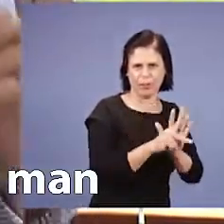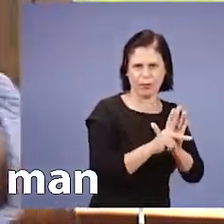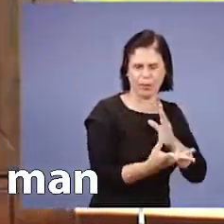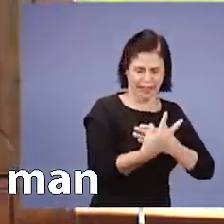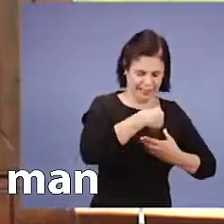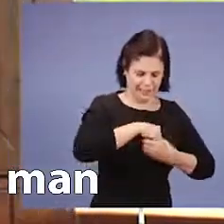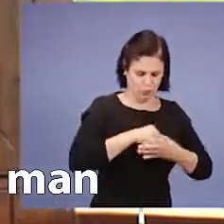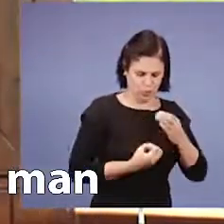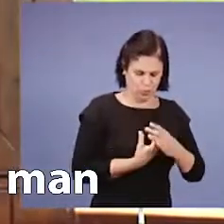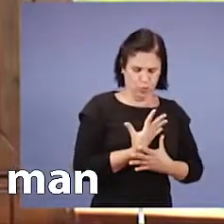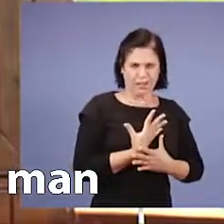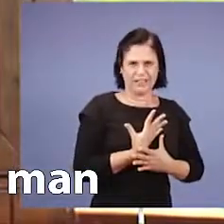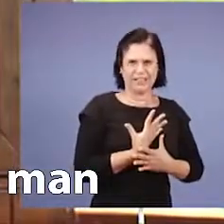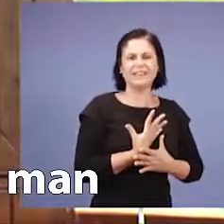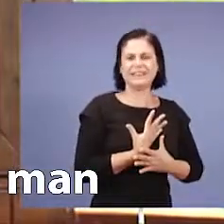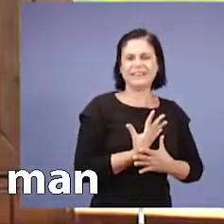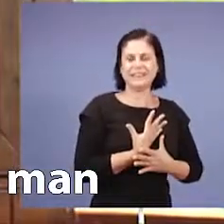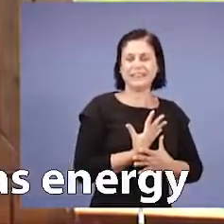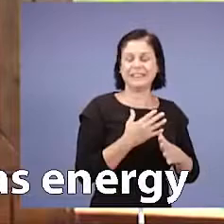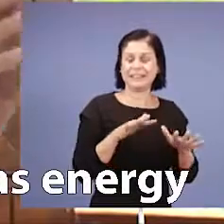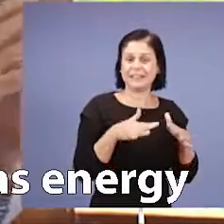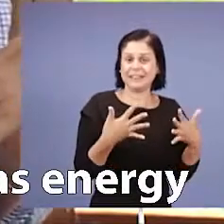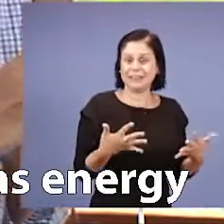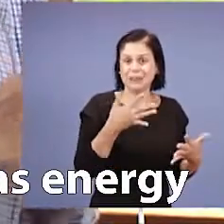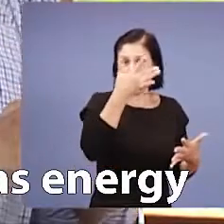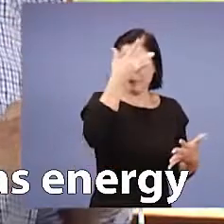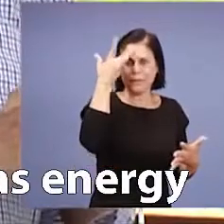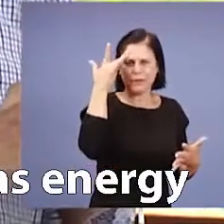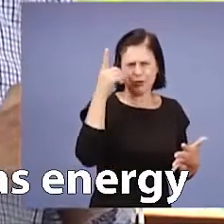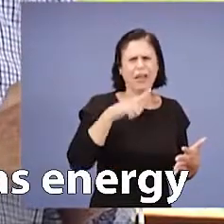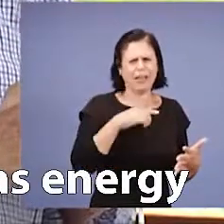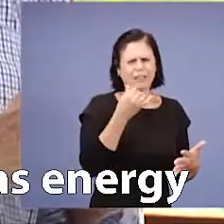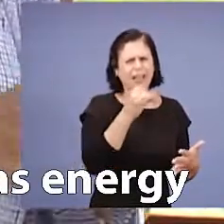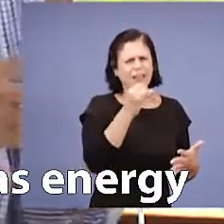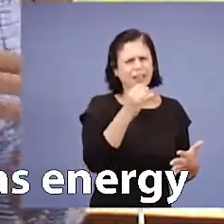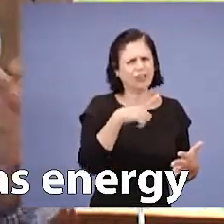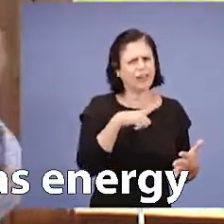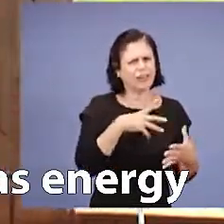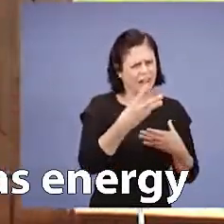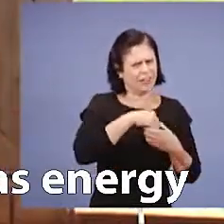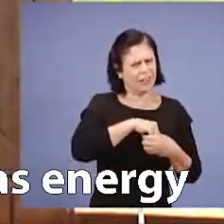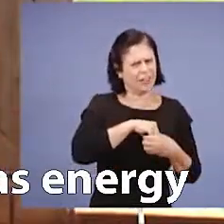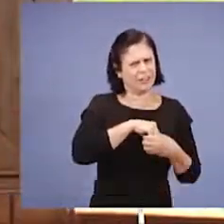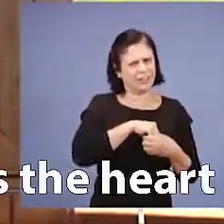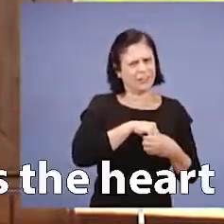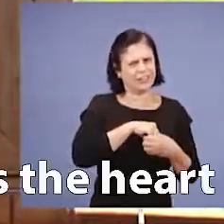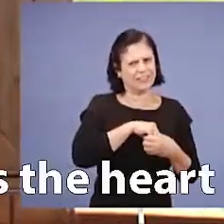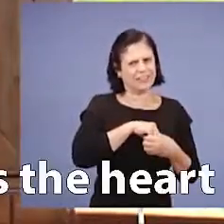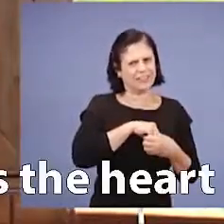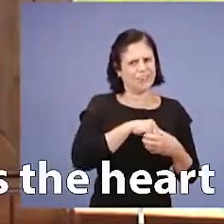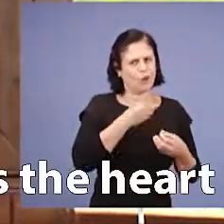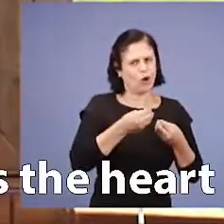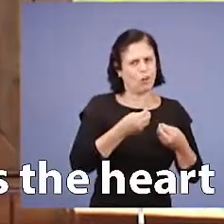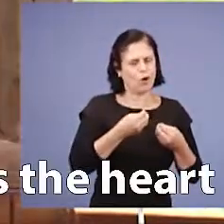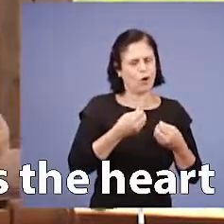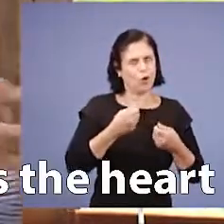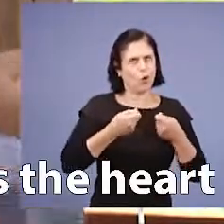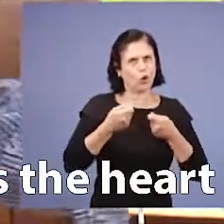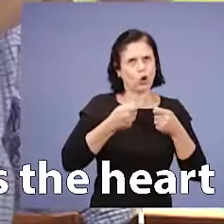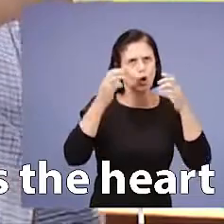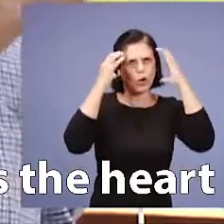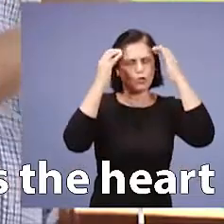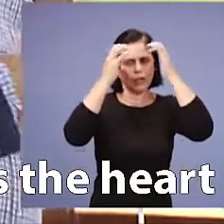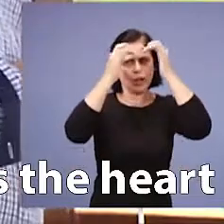então isso na verdade o homem tem energia e claro que ele tem então eles em energias que comanda o seu cérebro